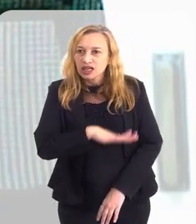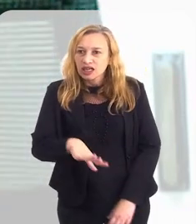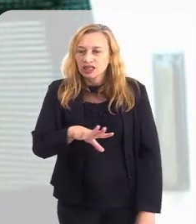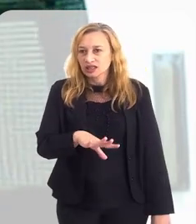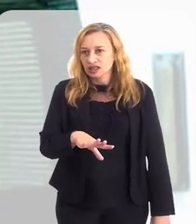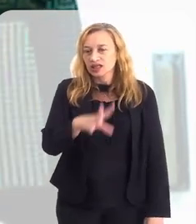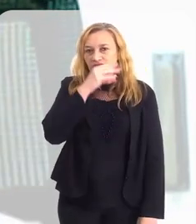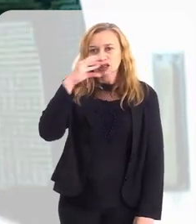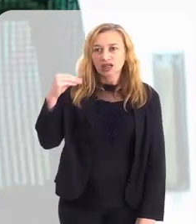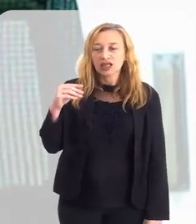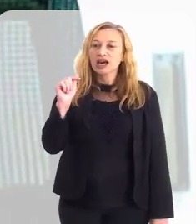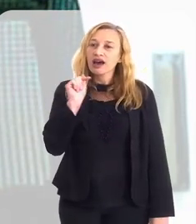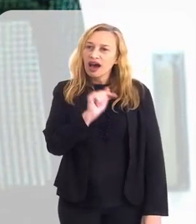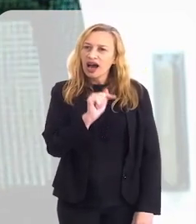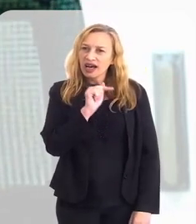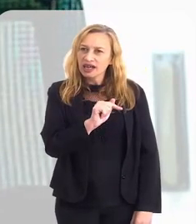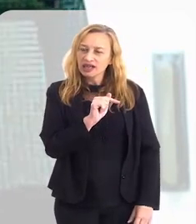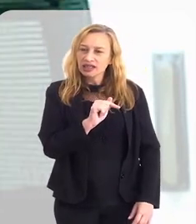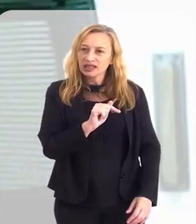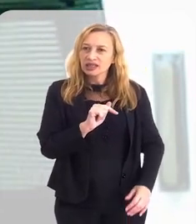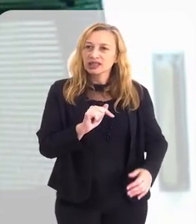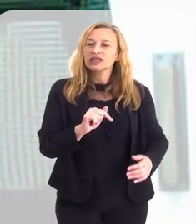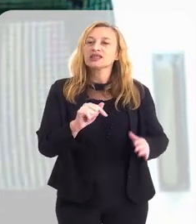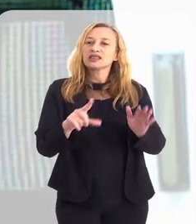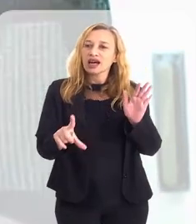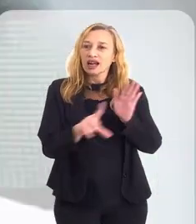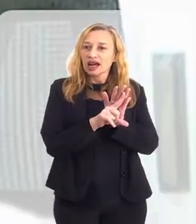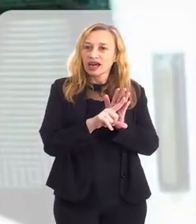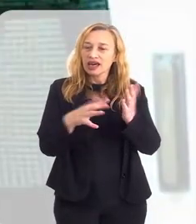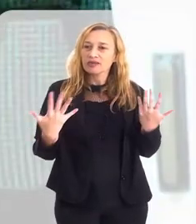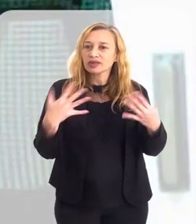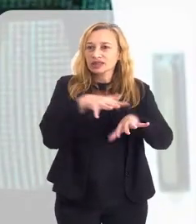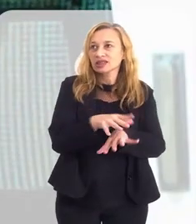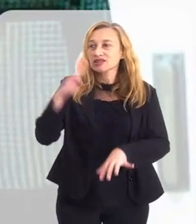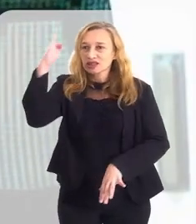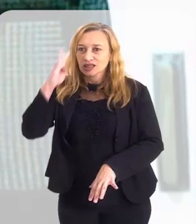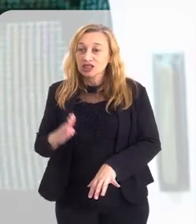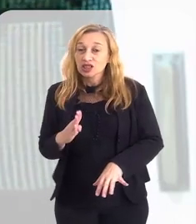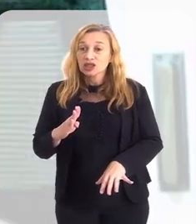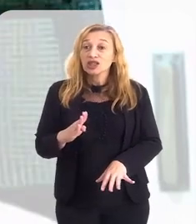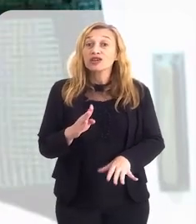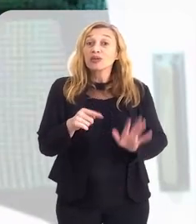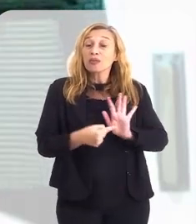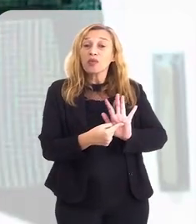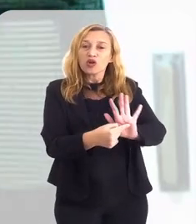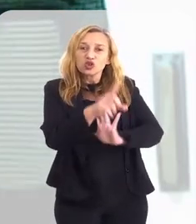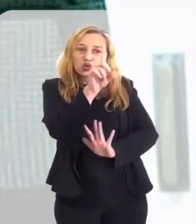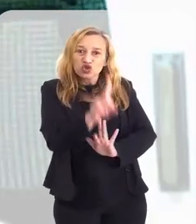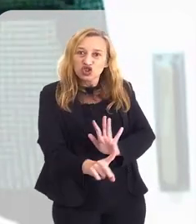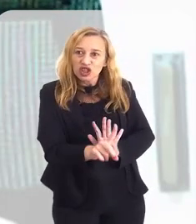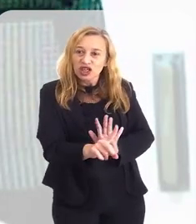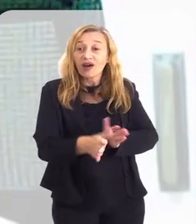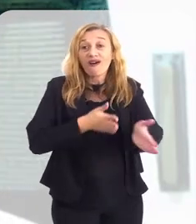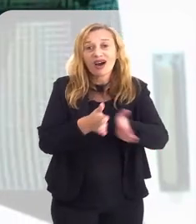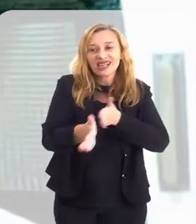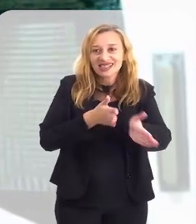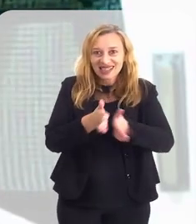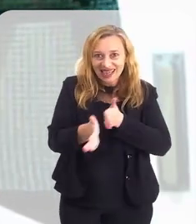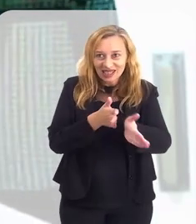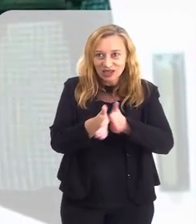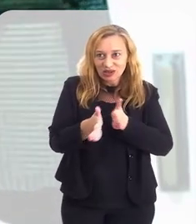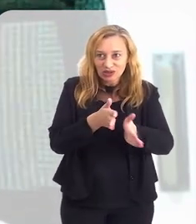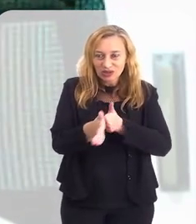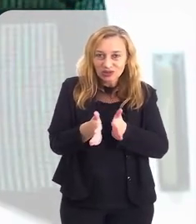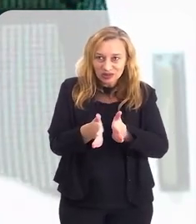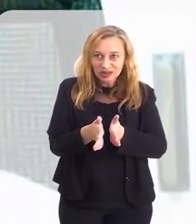Criança e do Adolescente. Aqui na Lei Brasileira de Inclusão, que é o Estatuto da Pessoa com Deficiência, está garantido o direito, o acesso